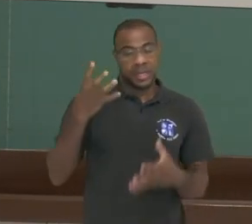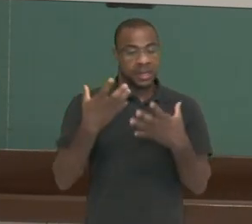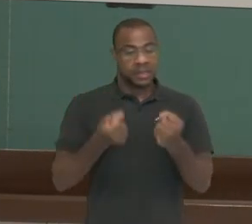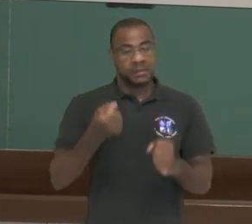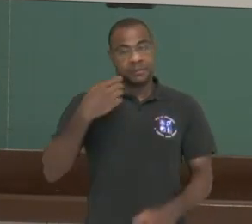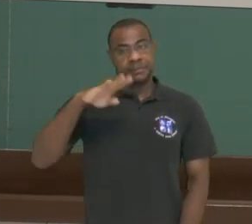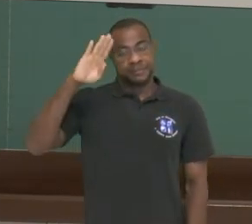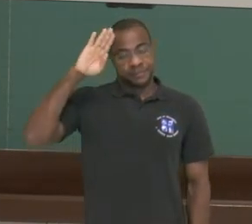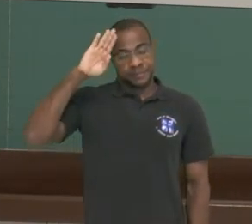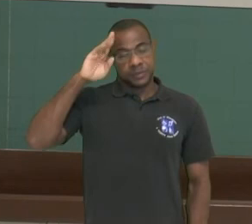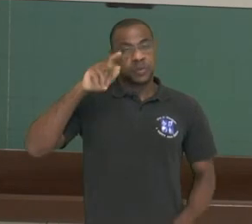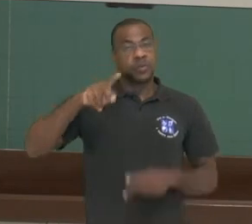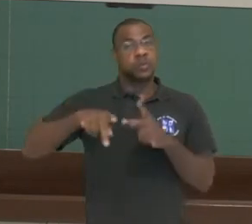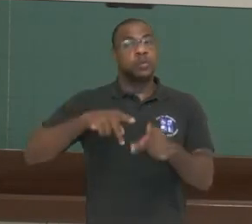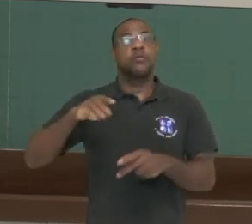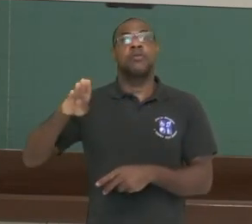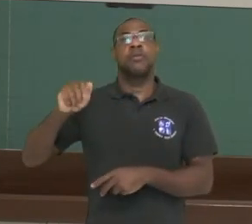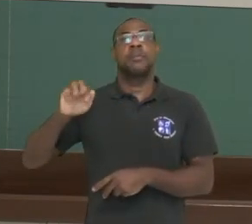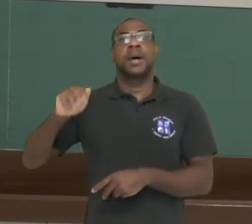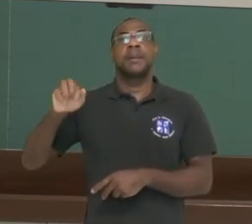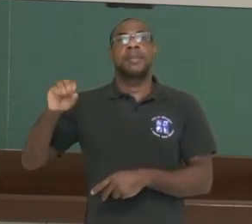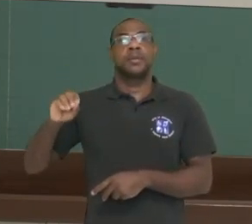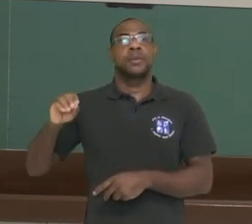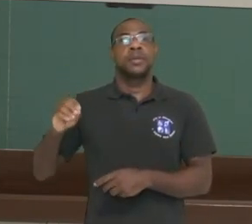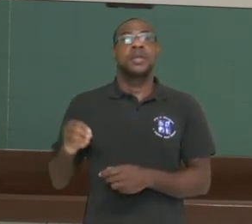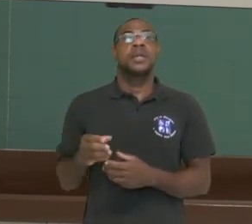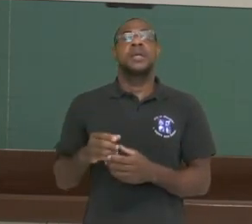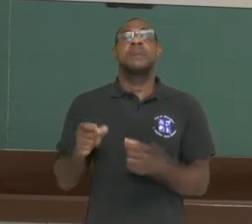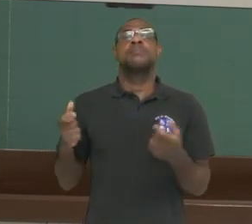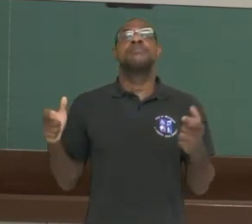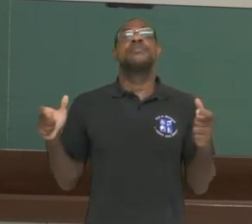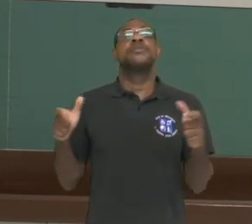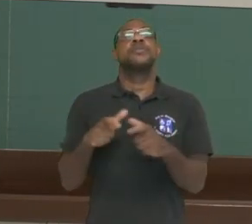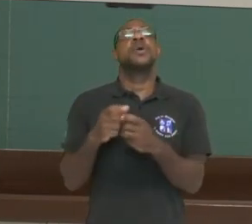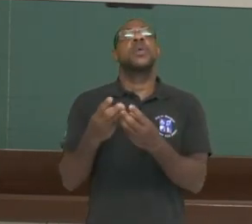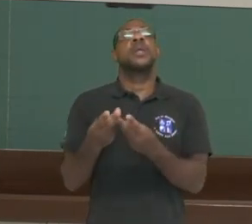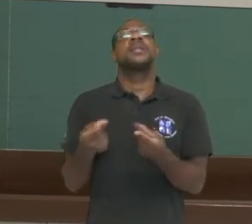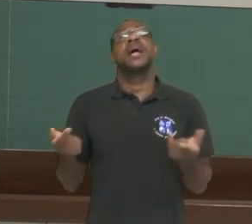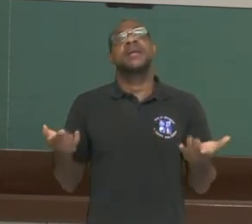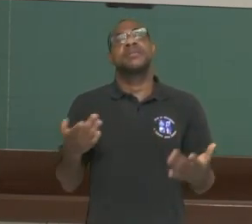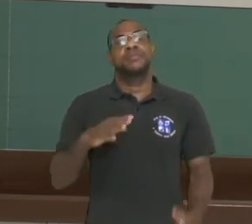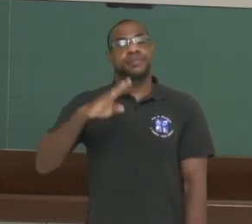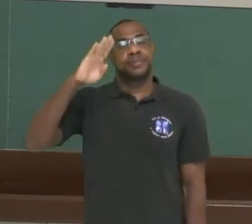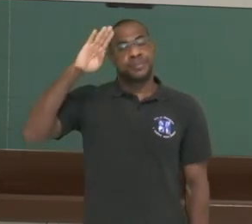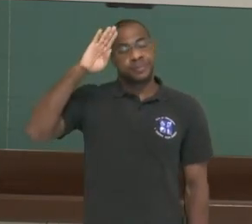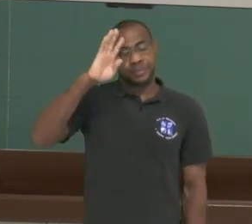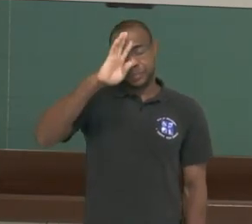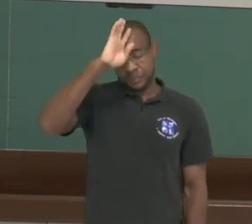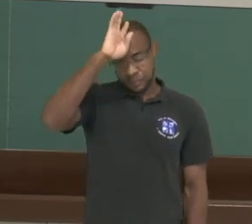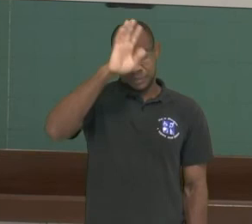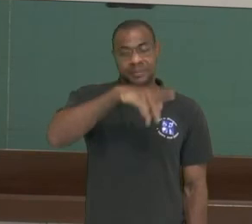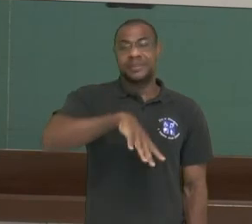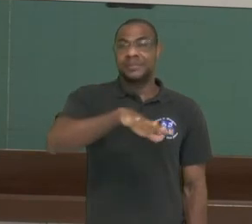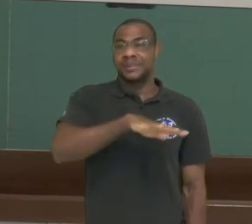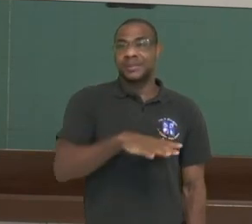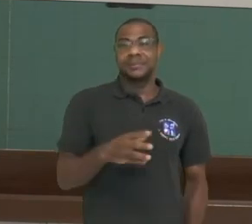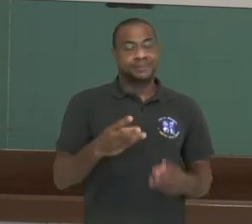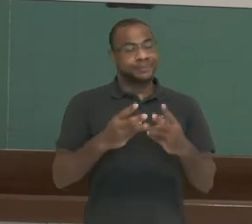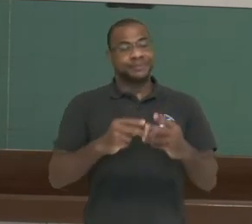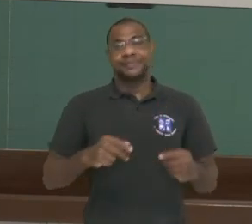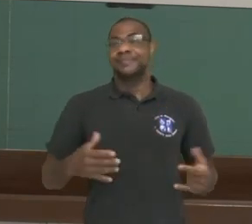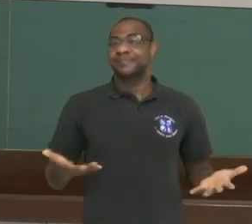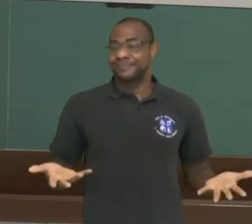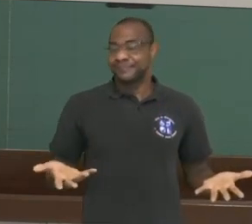povos bárbaros, diminuiu muito também a qualidade do próprio exército romano. Porque, primeiro, são povos estrangeiros, eles não vão ali dar a vida deles ali